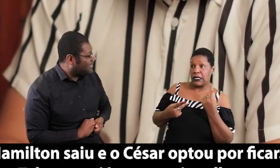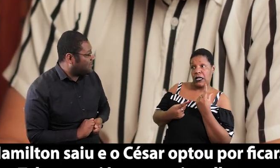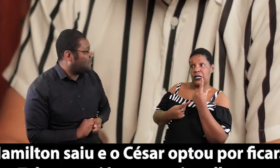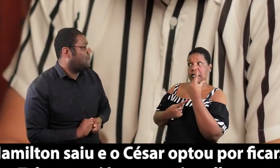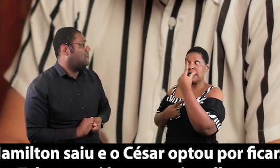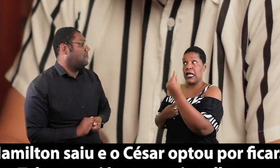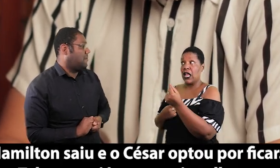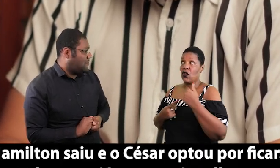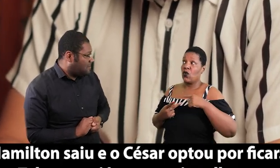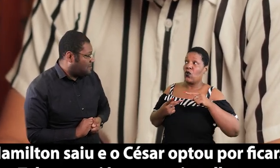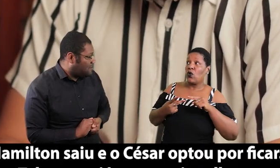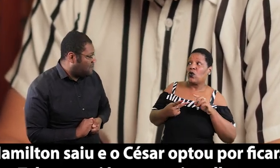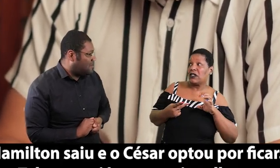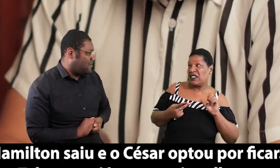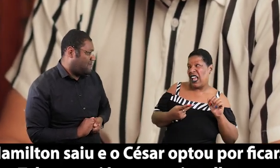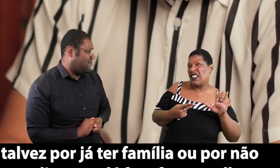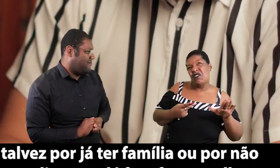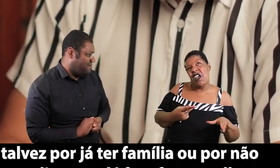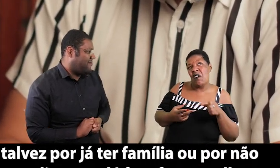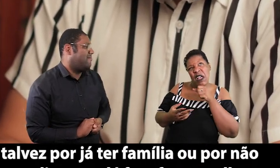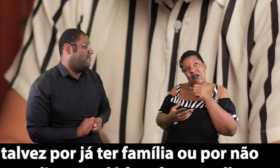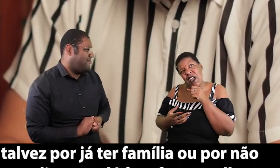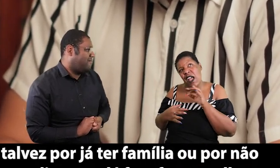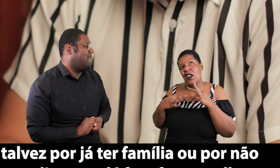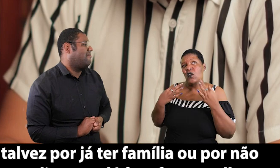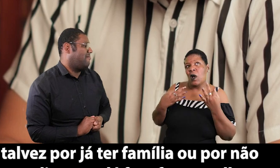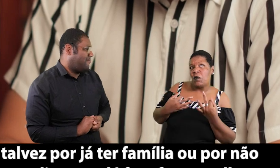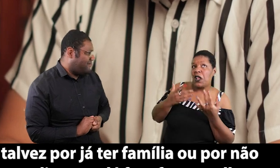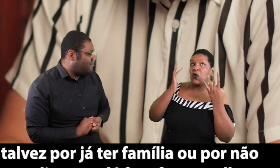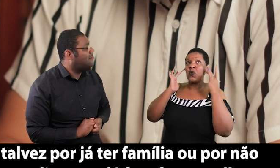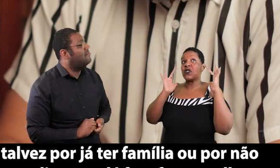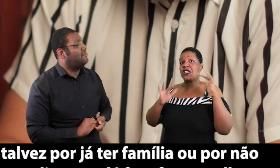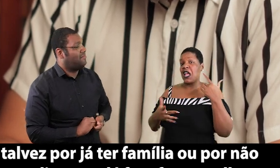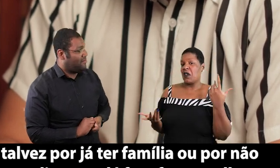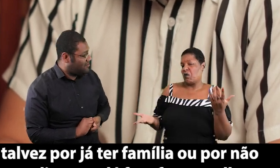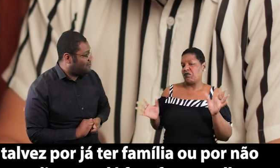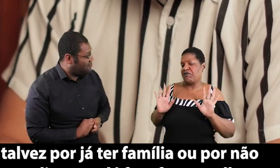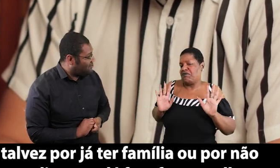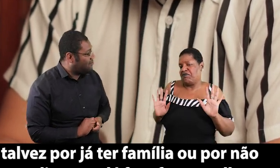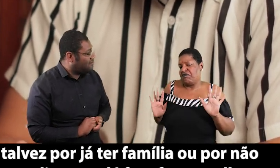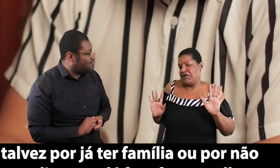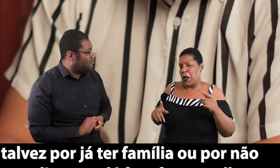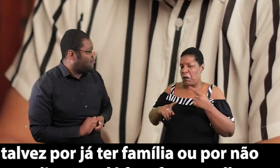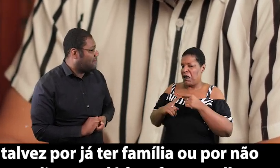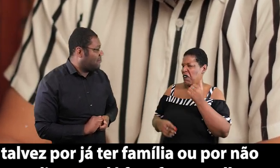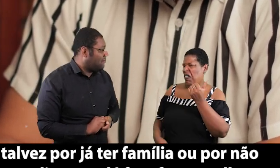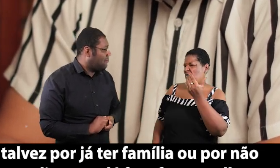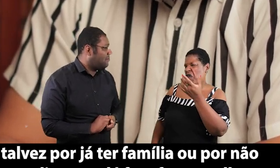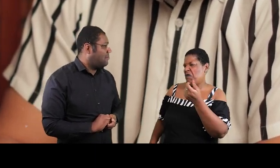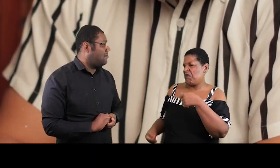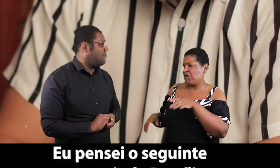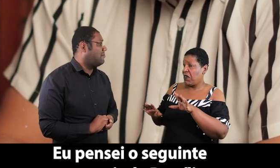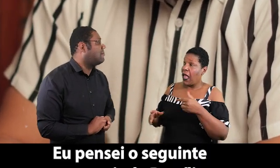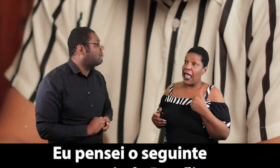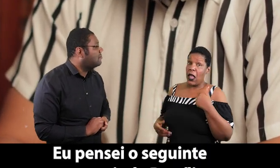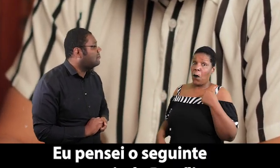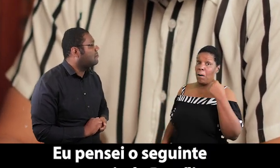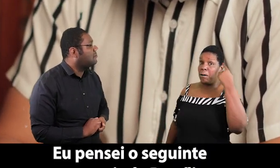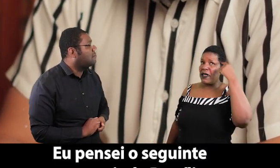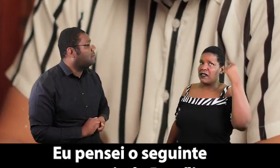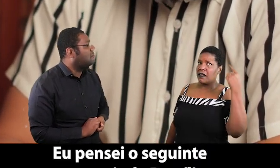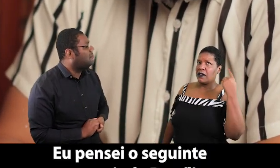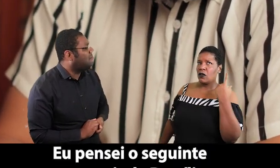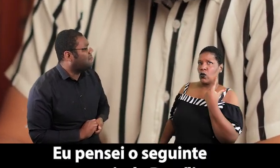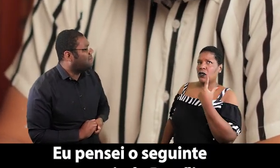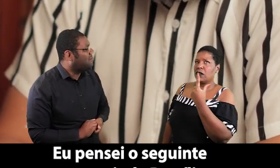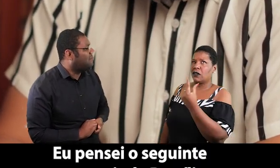ficar. Talvez por já estar mais velho, talvez por já ter família, ou por ele não acreditar que lá fora fosse melhor. Eu pensei o seguinte: se eu sair